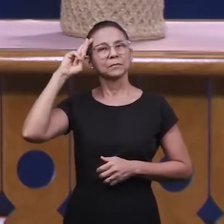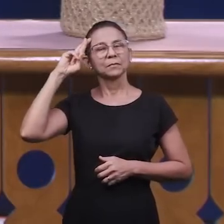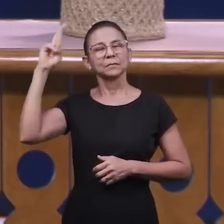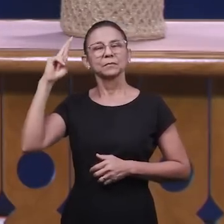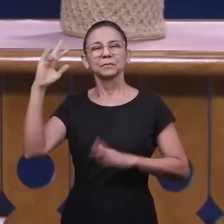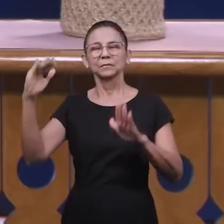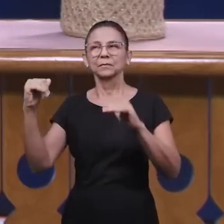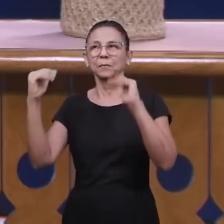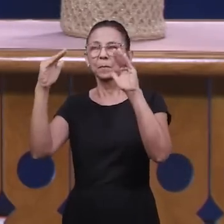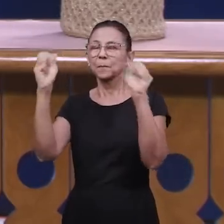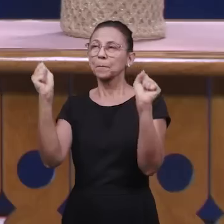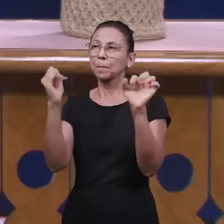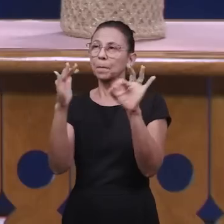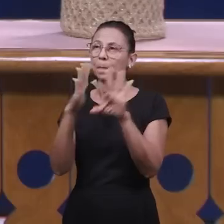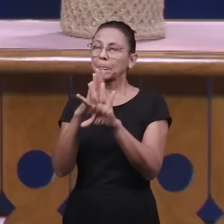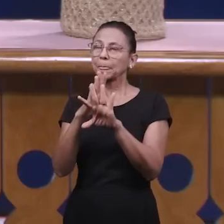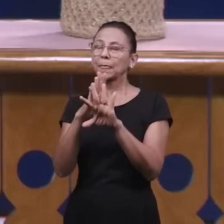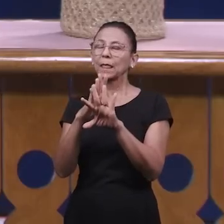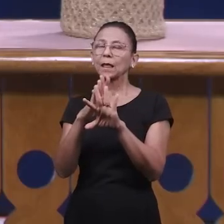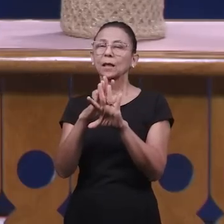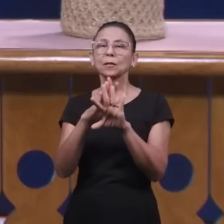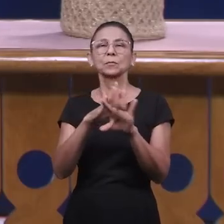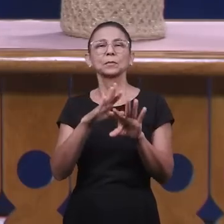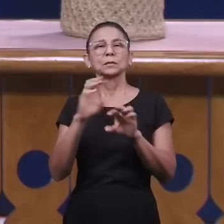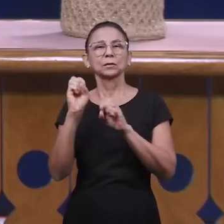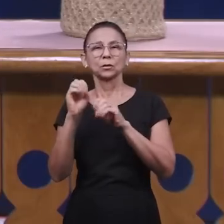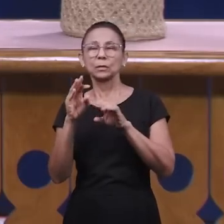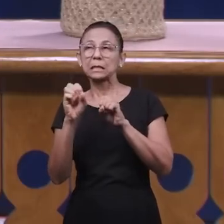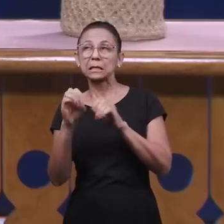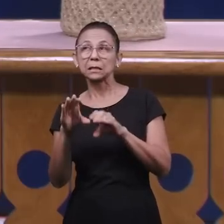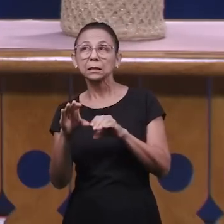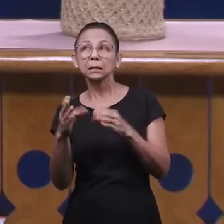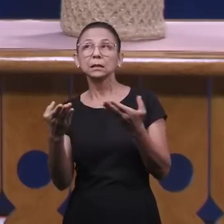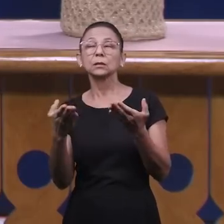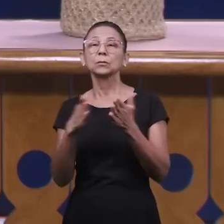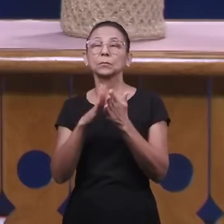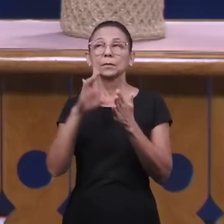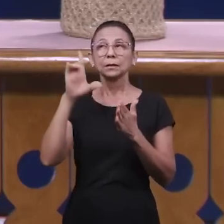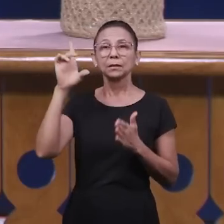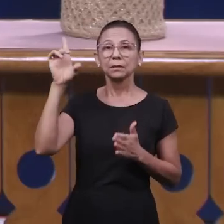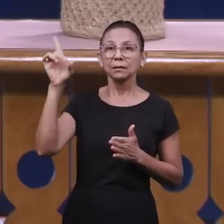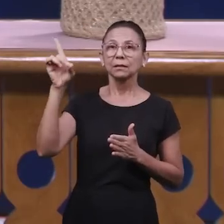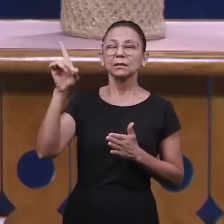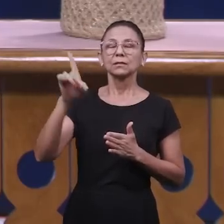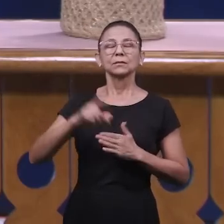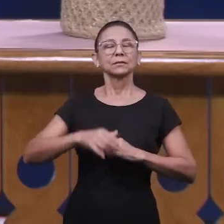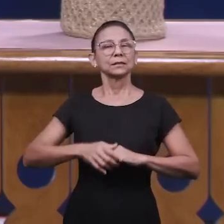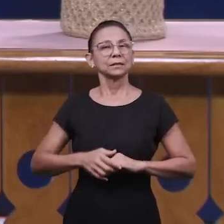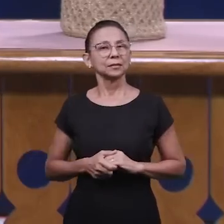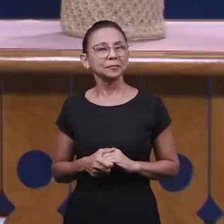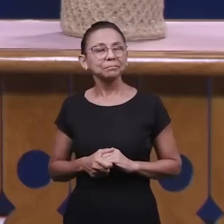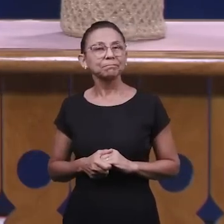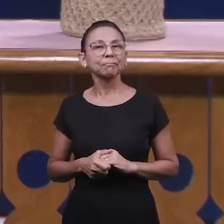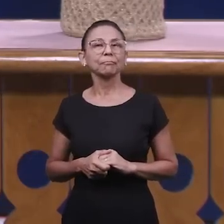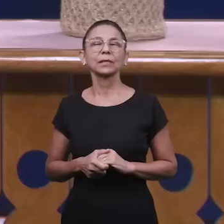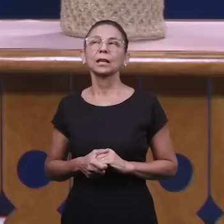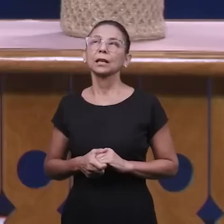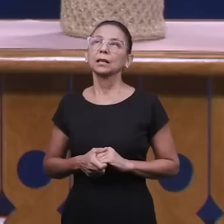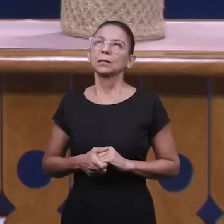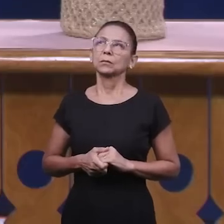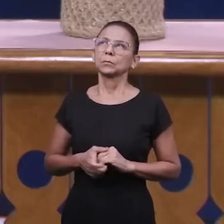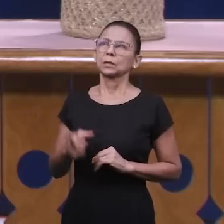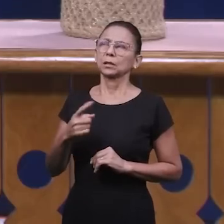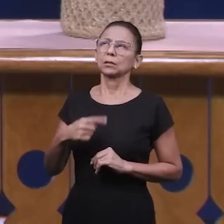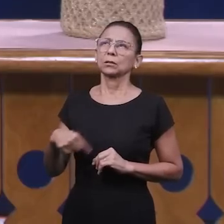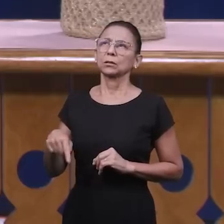tem um Senhor, mas, Senhor, nós temos a Tua mão poderosa a nos conduzir, nós temos a Tua voz que se faz ouvir no